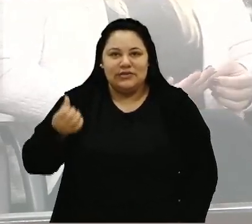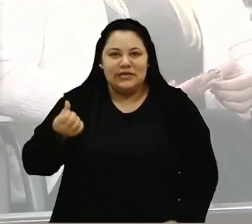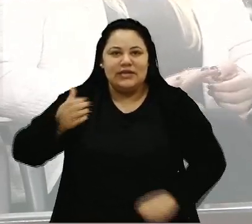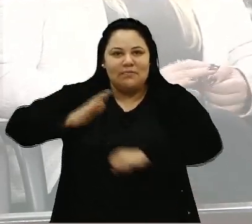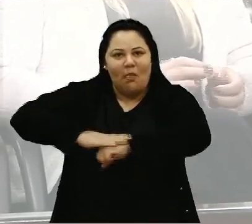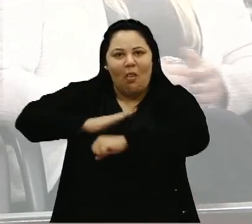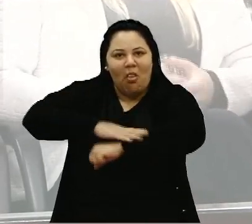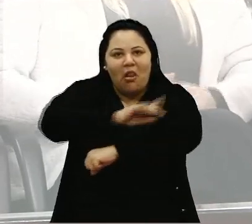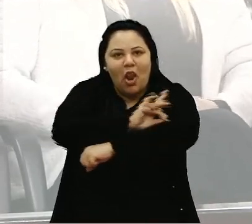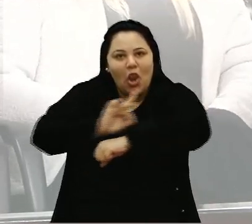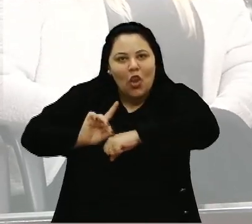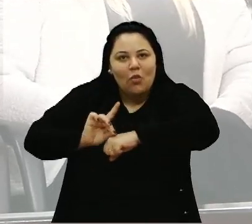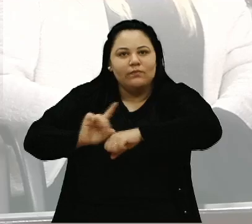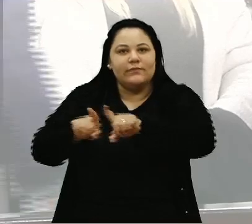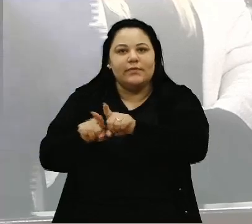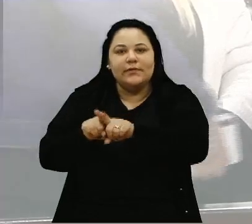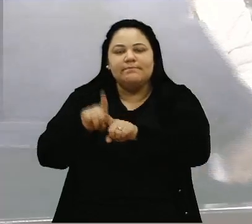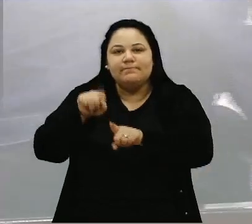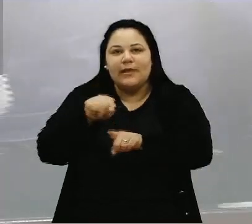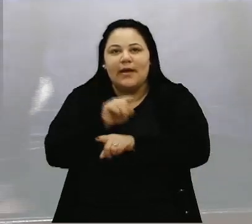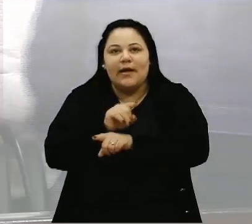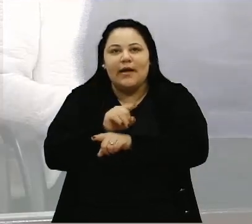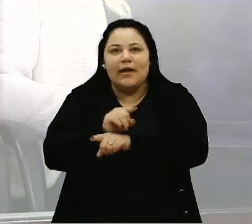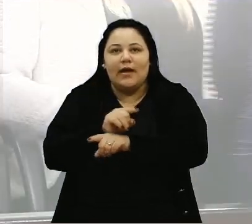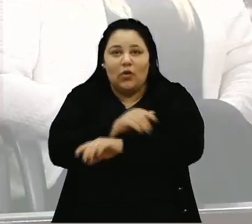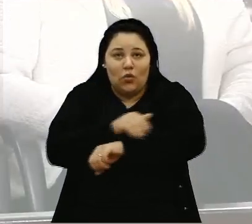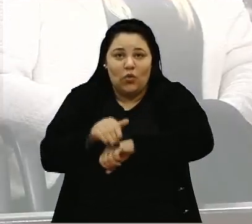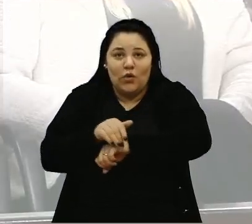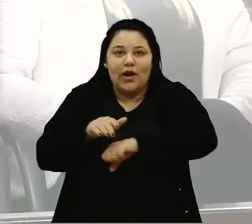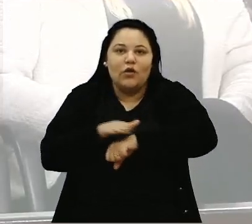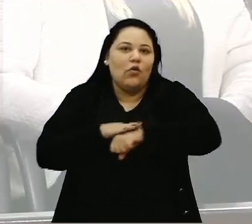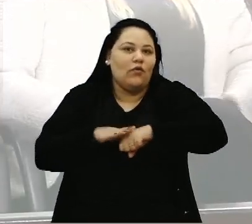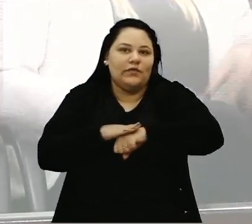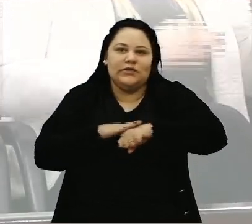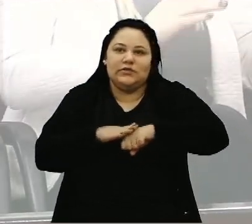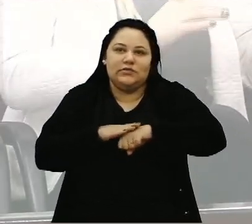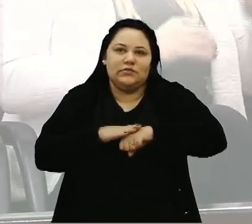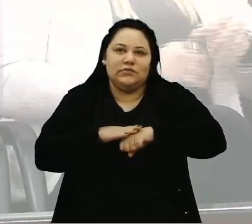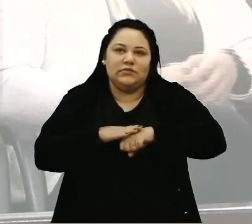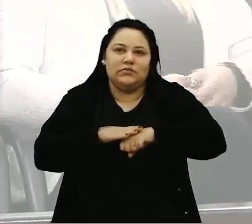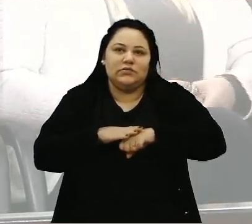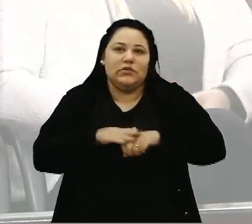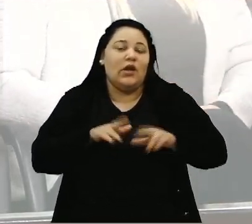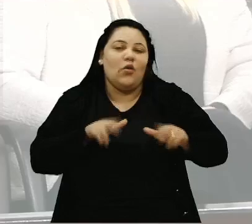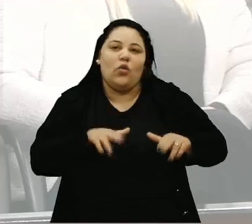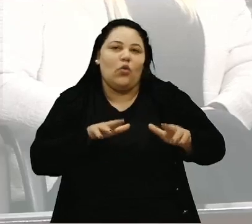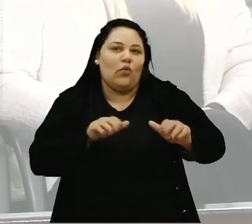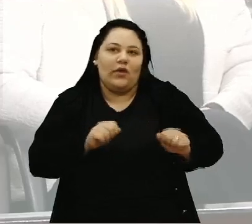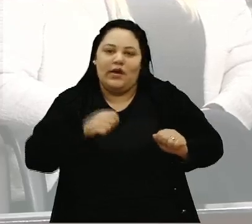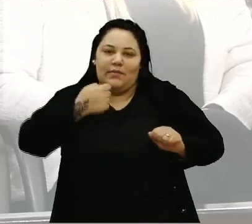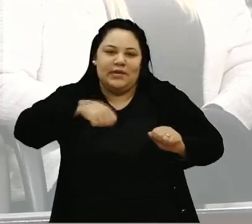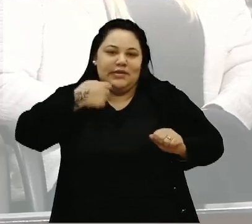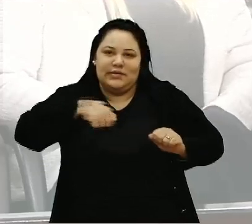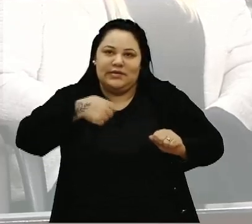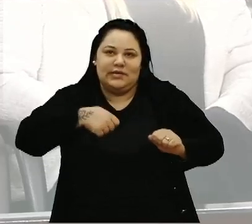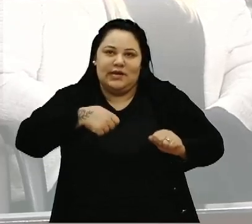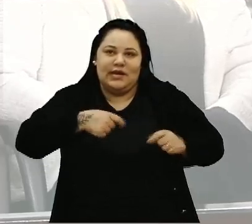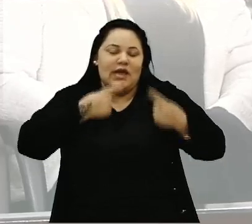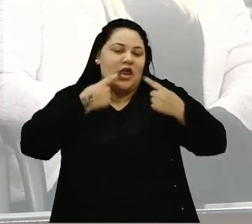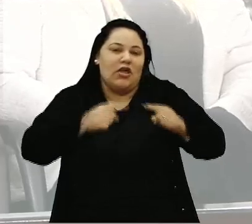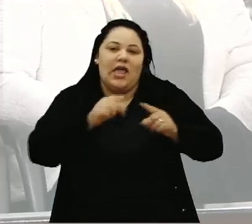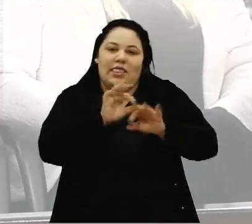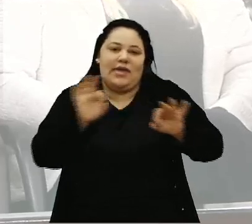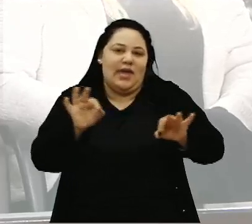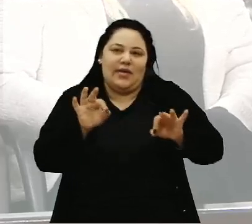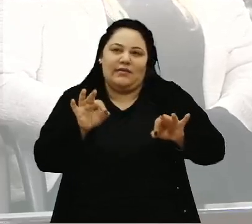ali da BR, conversando. Eu nunca passei por cima de nenhuma autoridade. Fui várias e